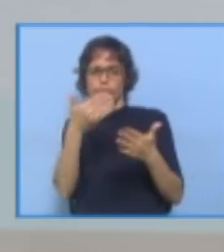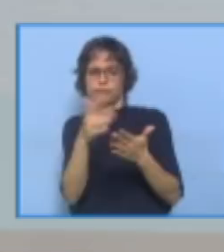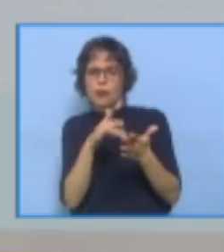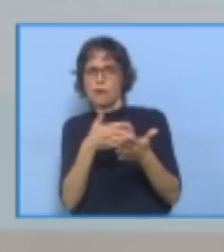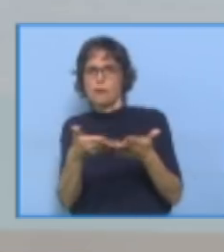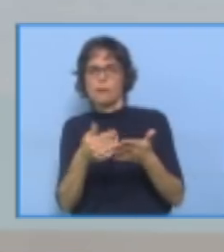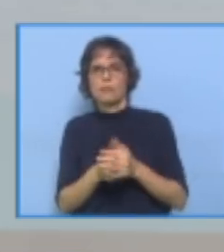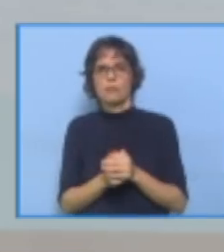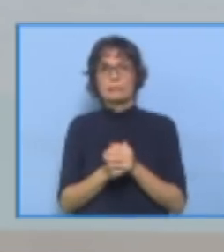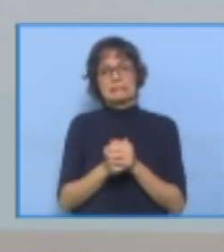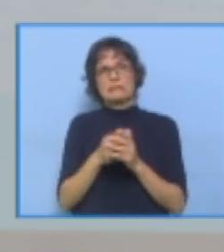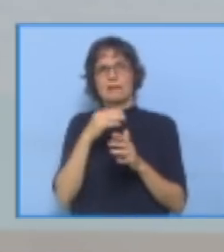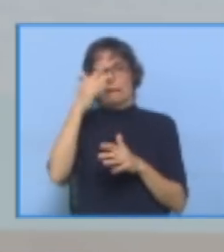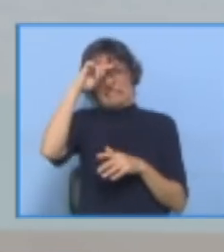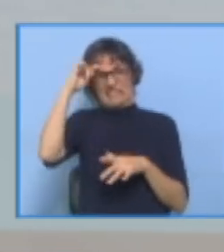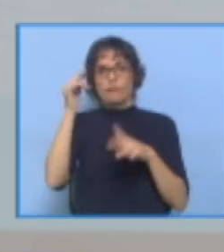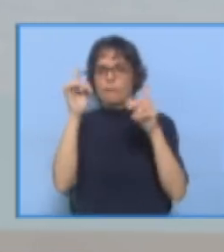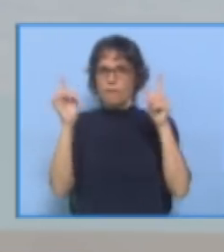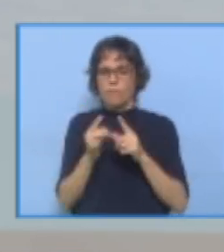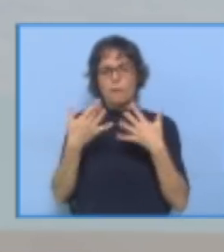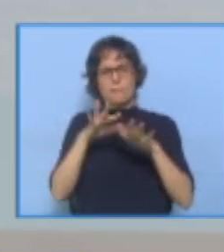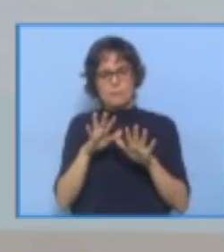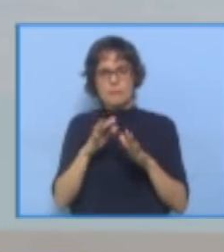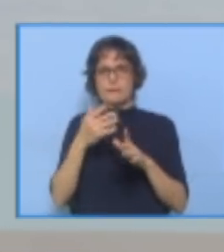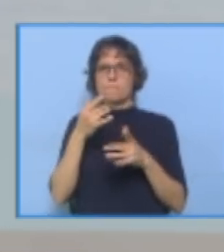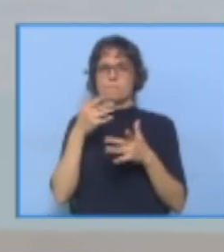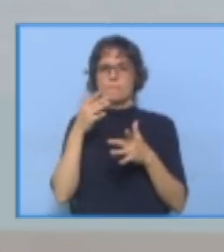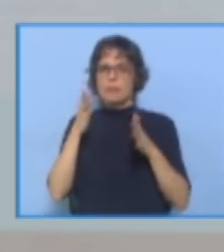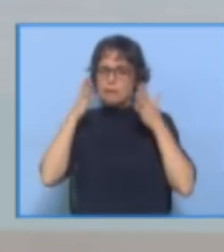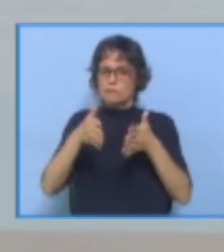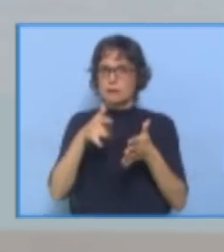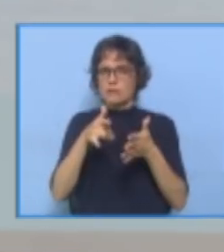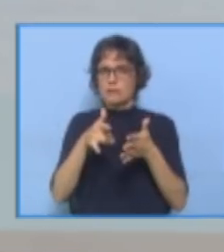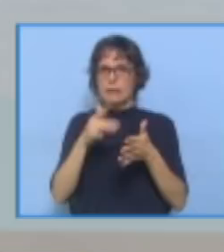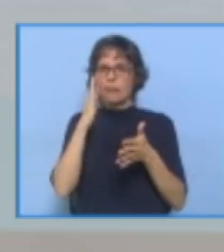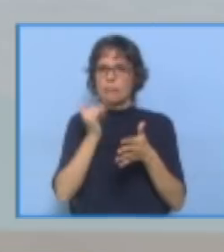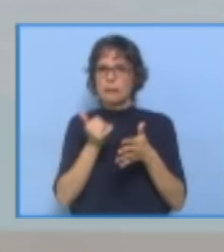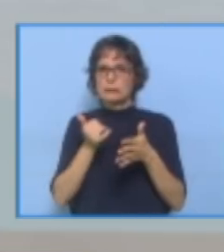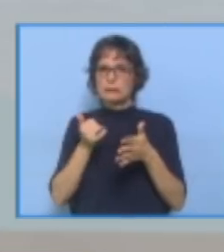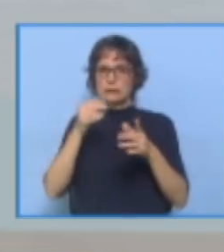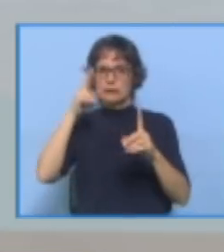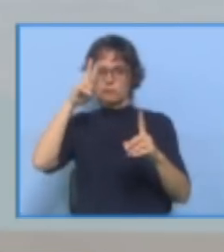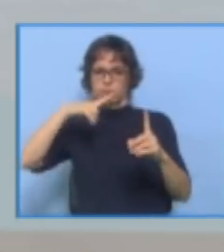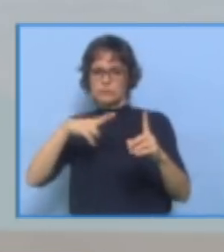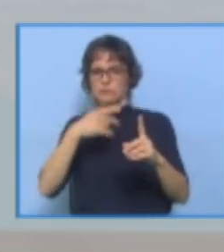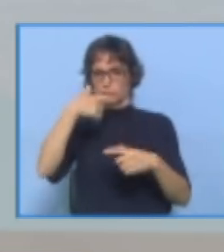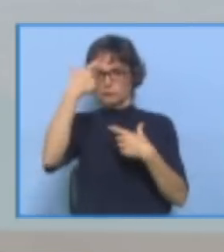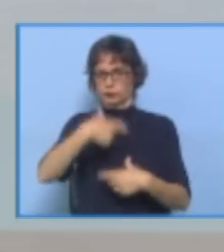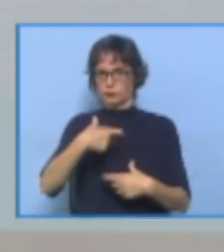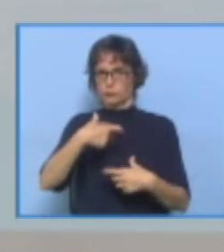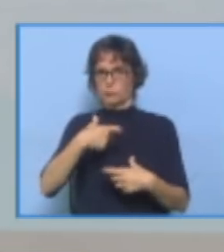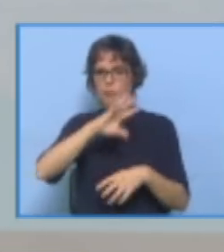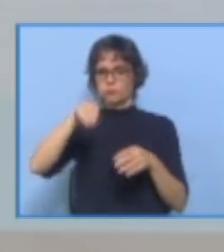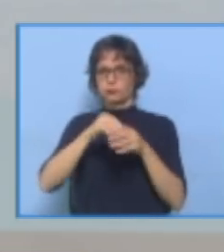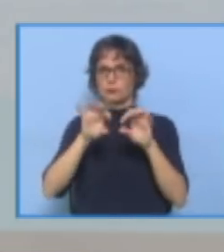ver com a tentativa de chegar a uma noção da pessoa que não a põe em contraponto com a sociedade. Portanto,